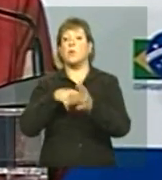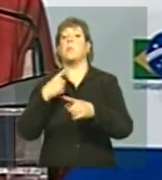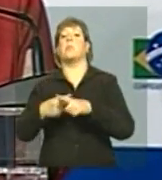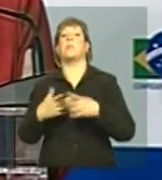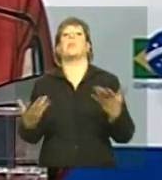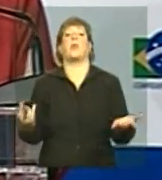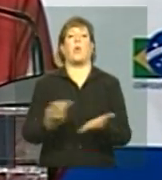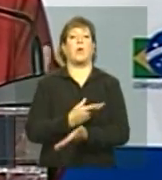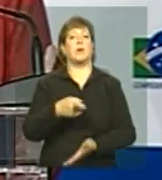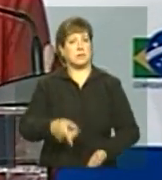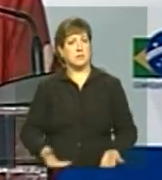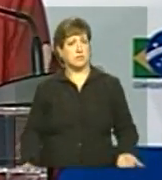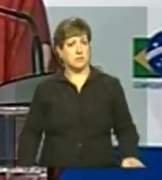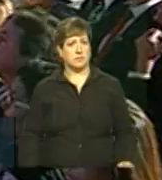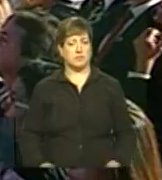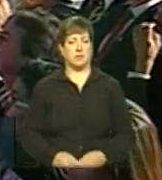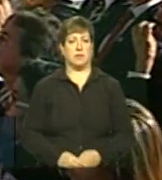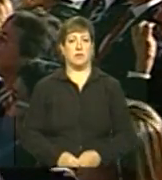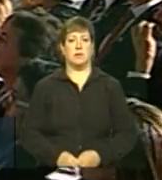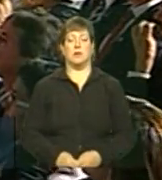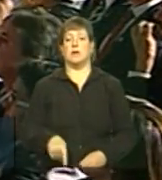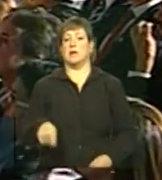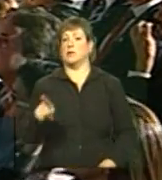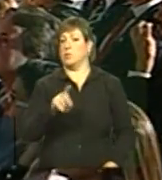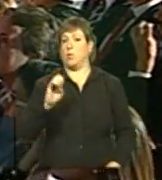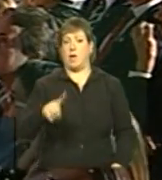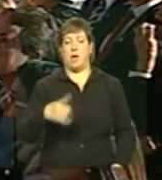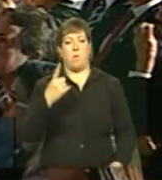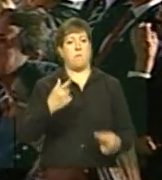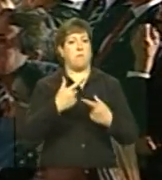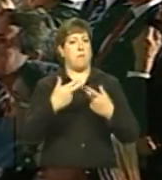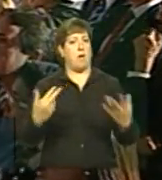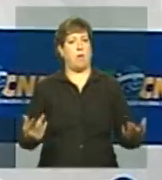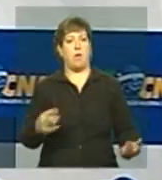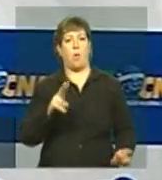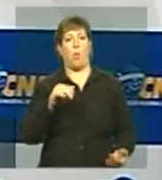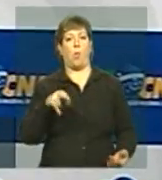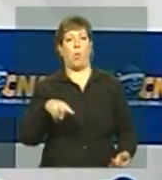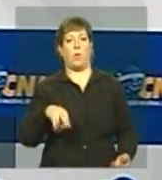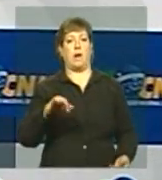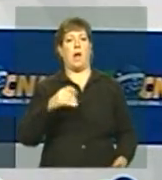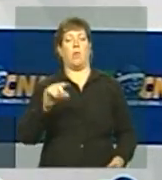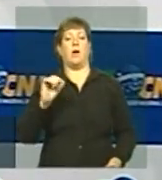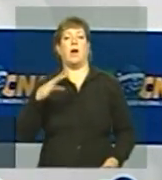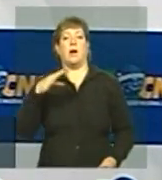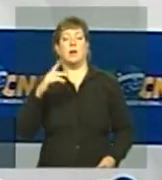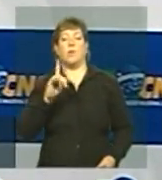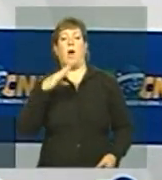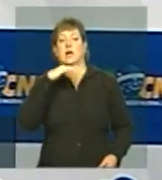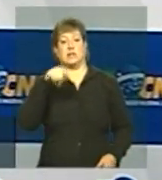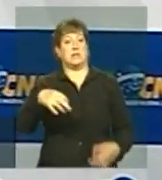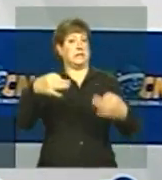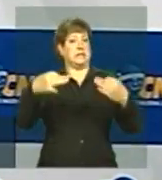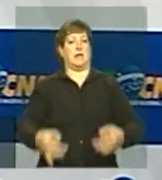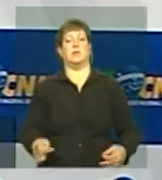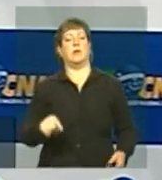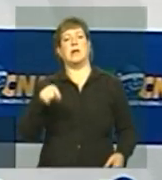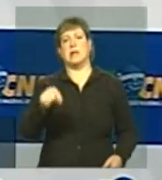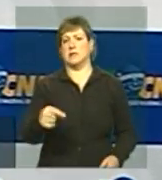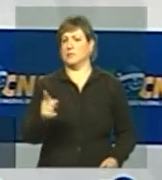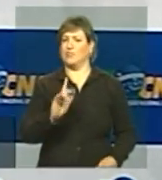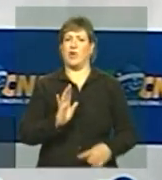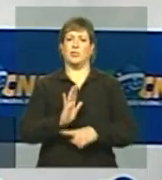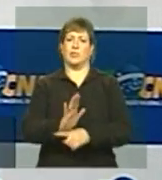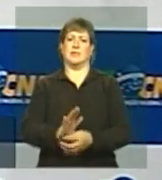que está ocorrendo. Não é algo que a União não acha que isso é correto, acha que isso não